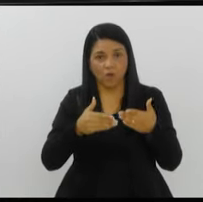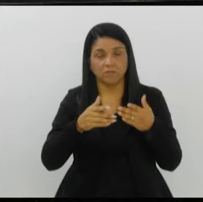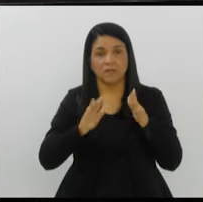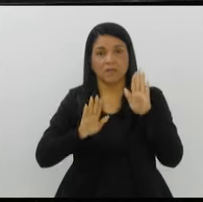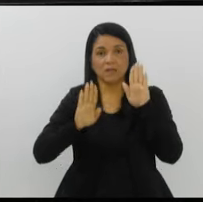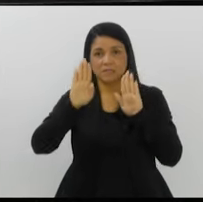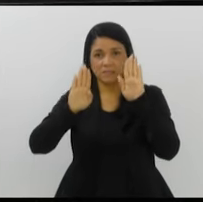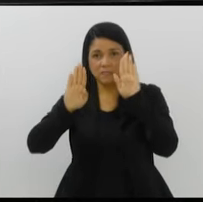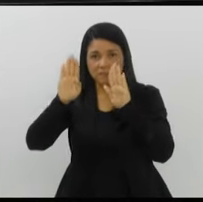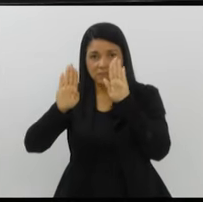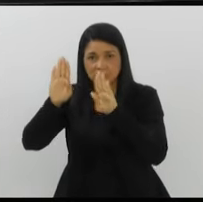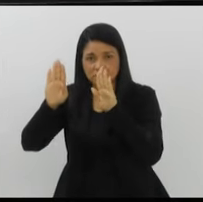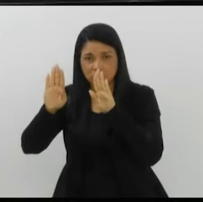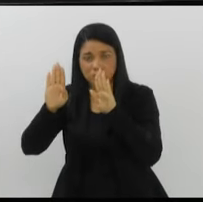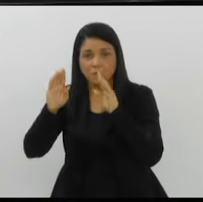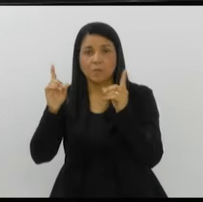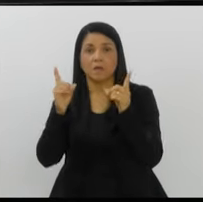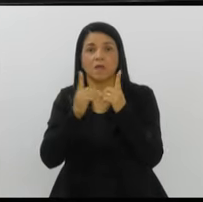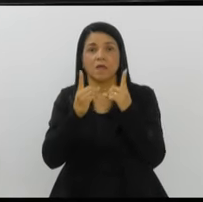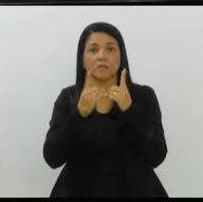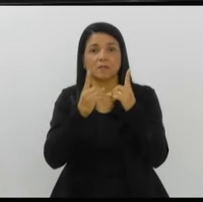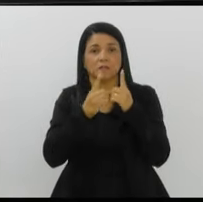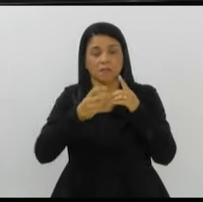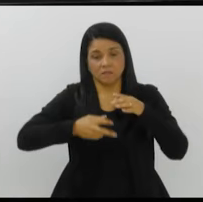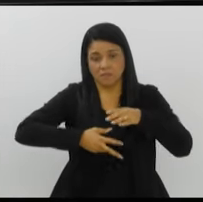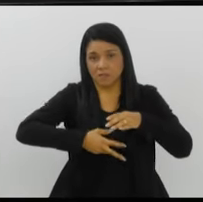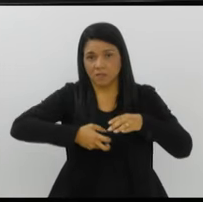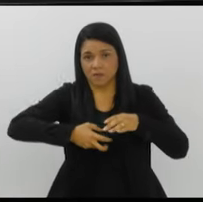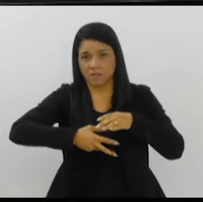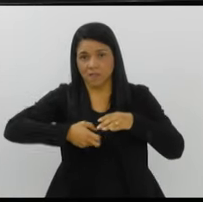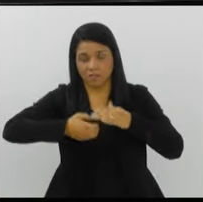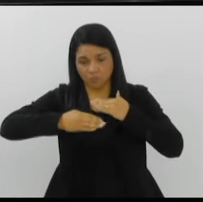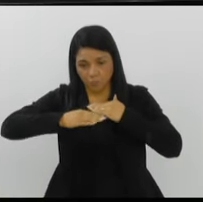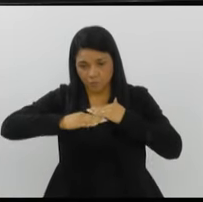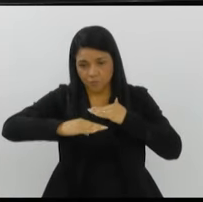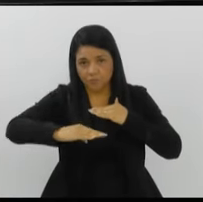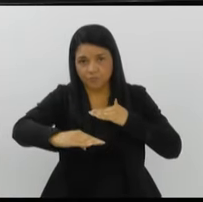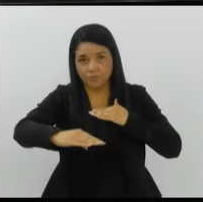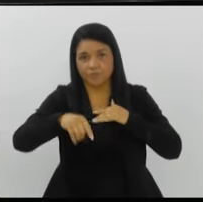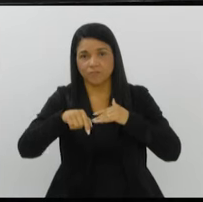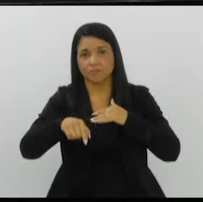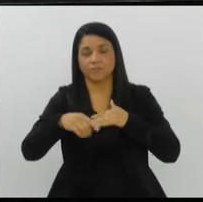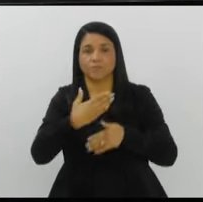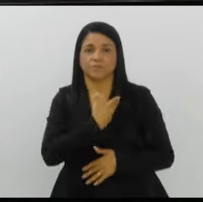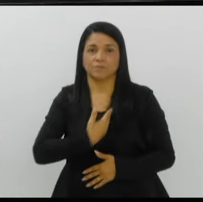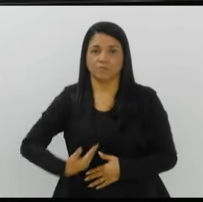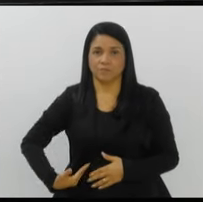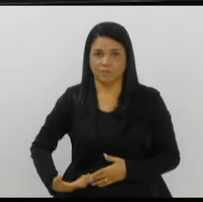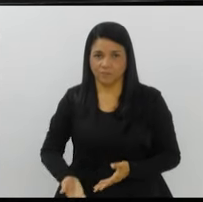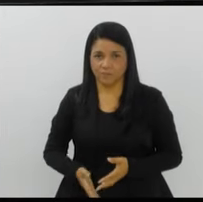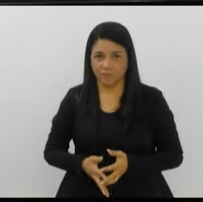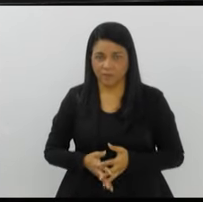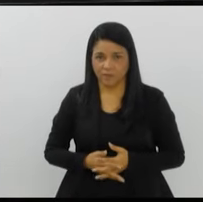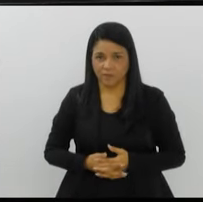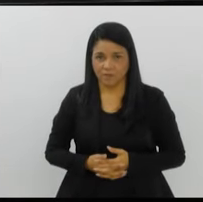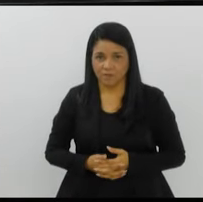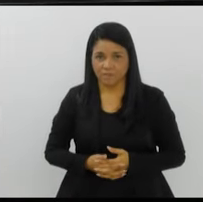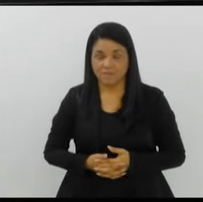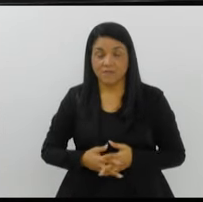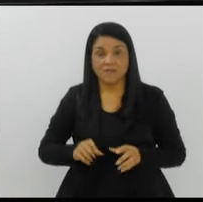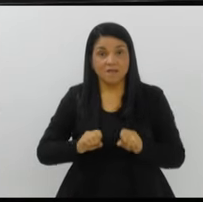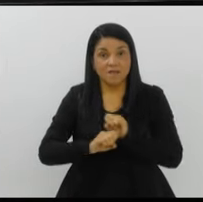atender demanda de drenagem e pavimentação de logradouro público, numa